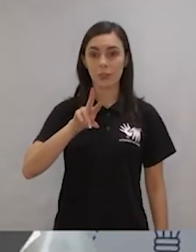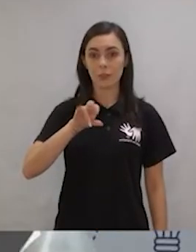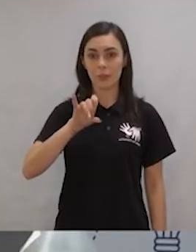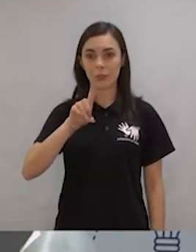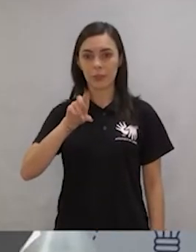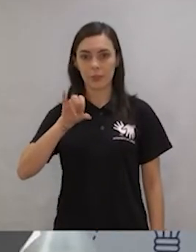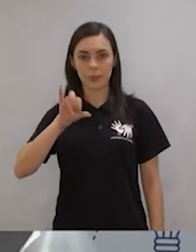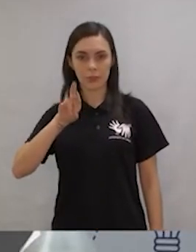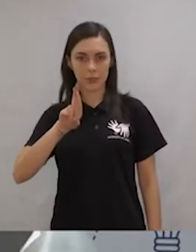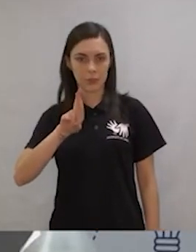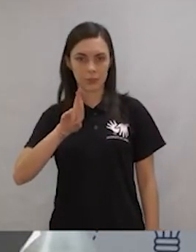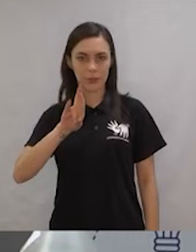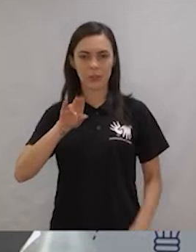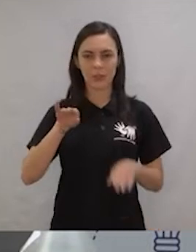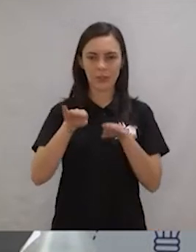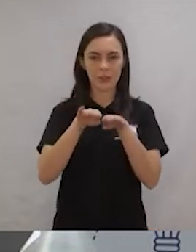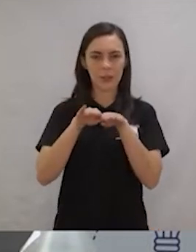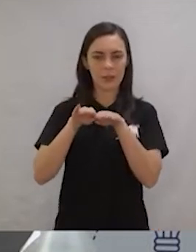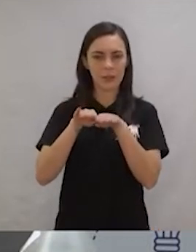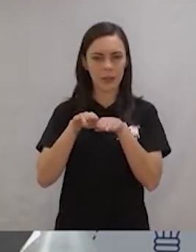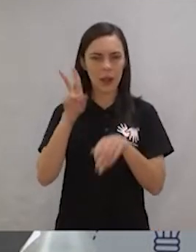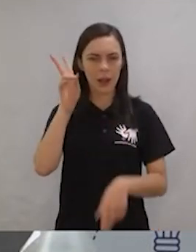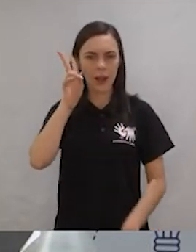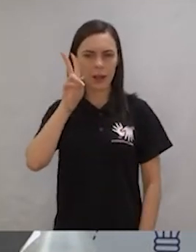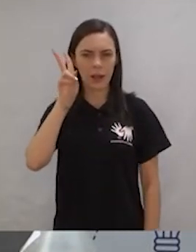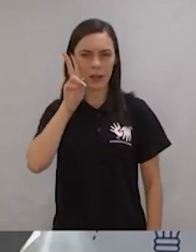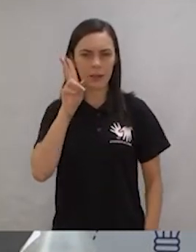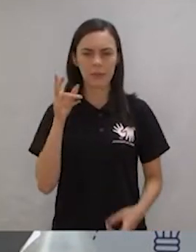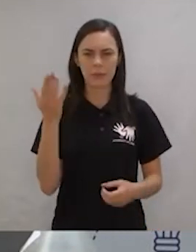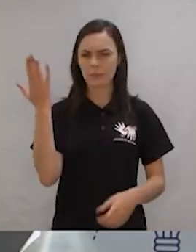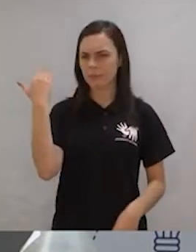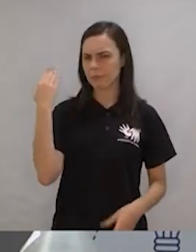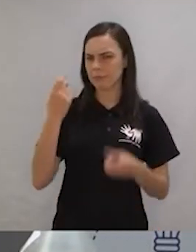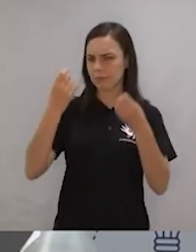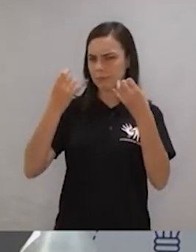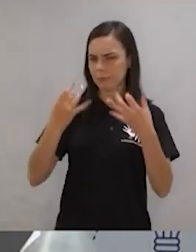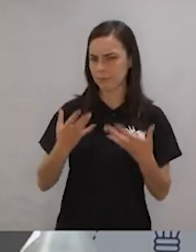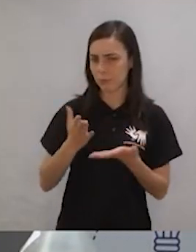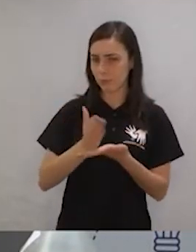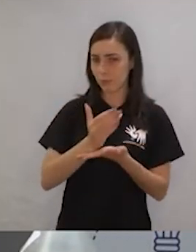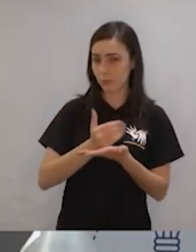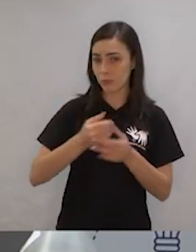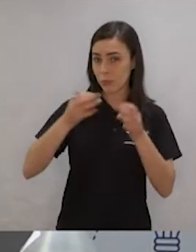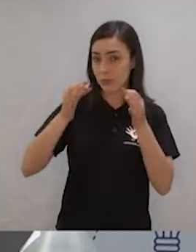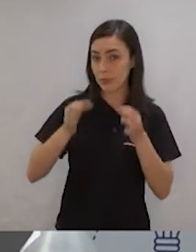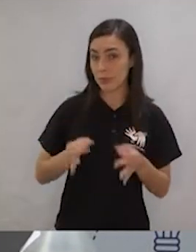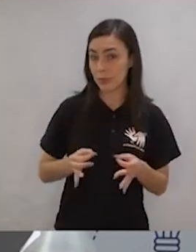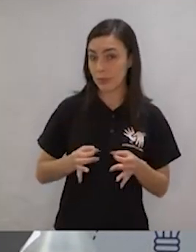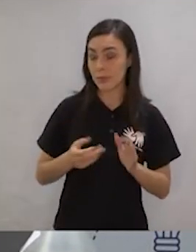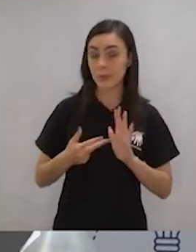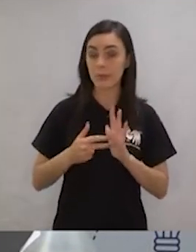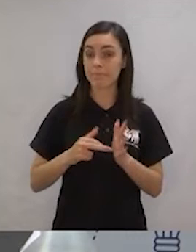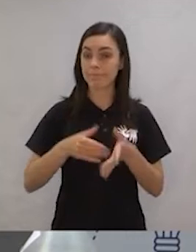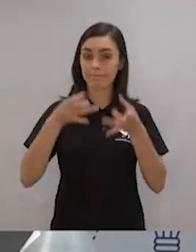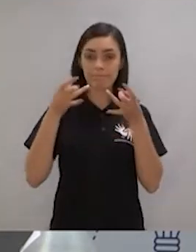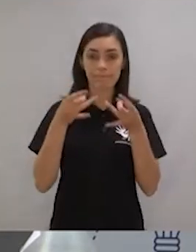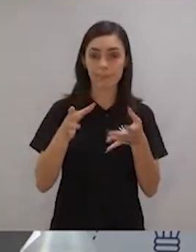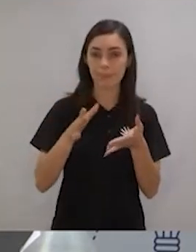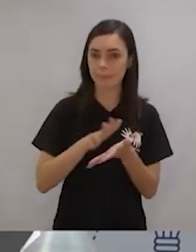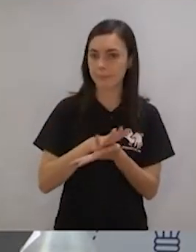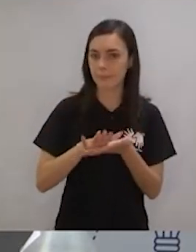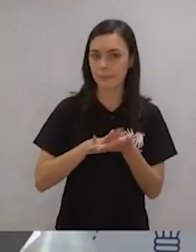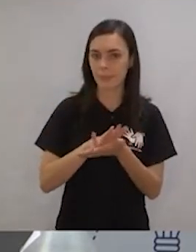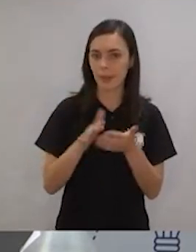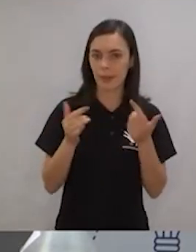igualmente, lembram lá no início da aula que nós falamos da divisão exata? É porque não sobra